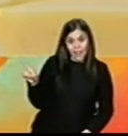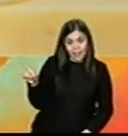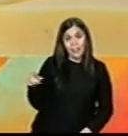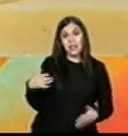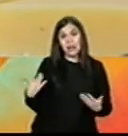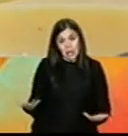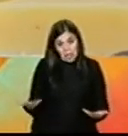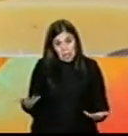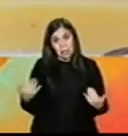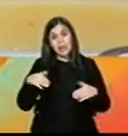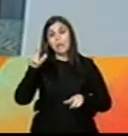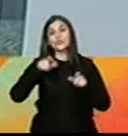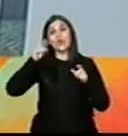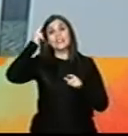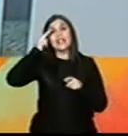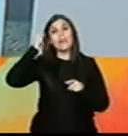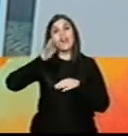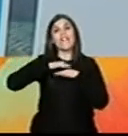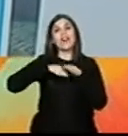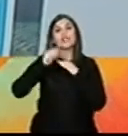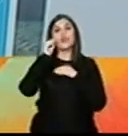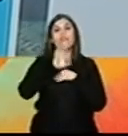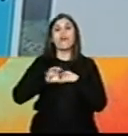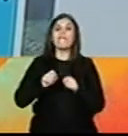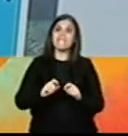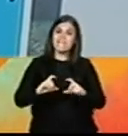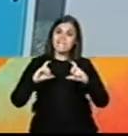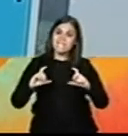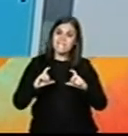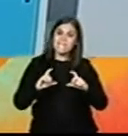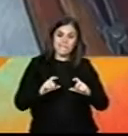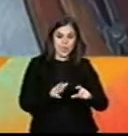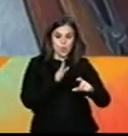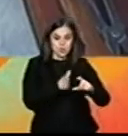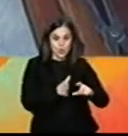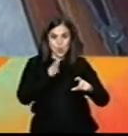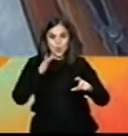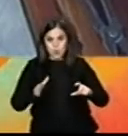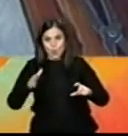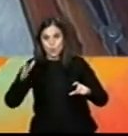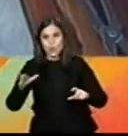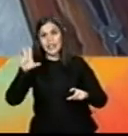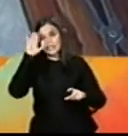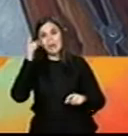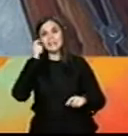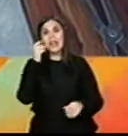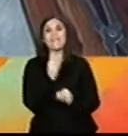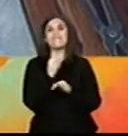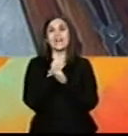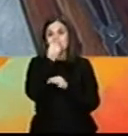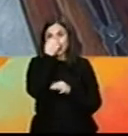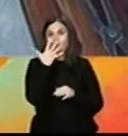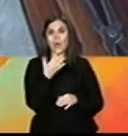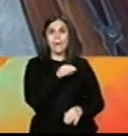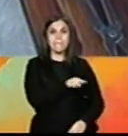aos palitos. Os madeirenses fazem assim uns bocadinhos mais grossos. E depois... Ai, sabes quem é que vai fazer a festa da flora? Quem uma